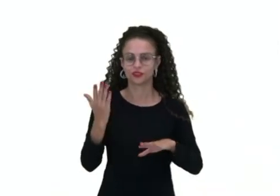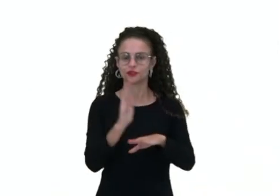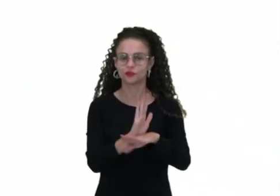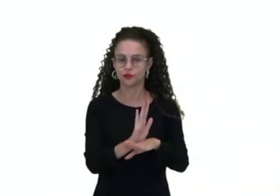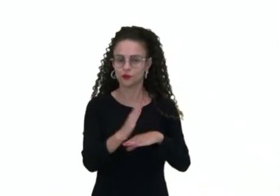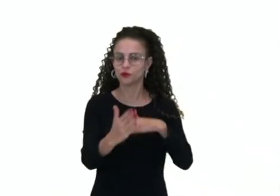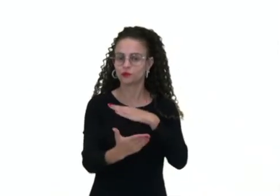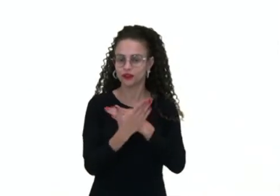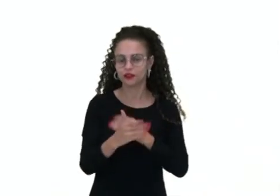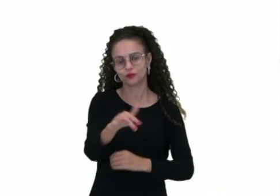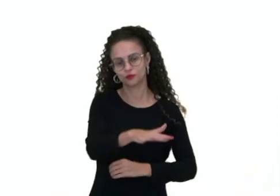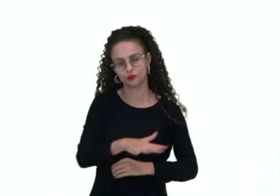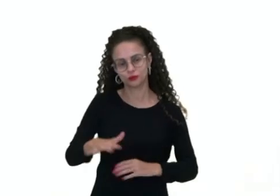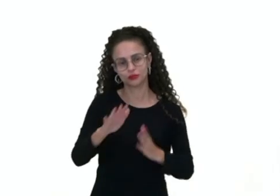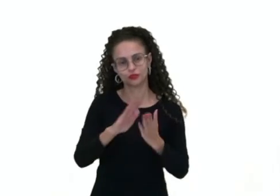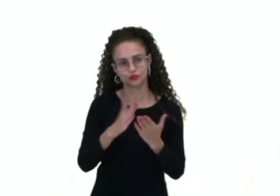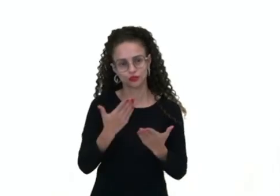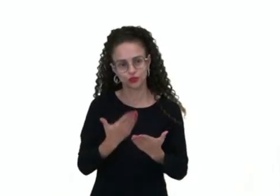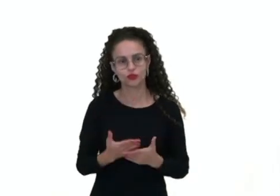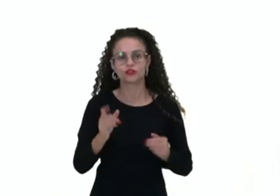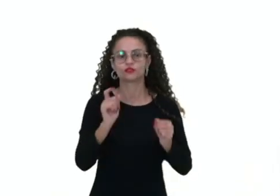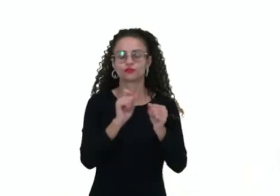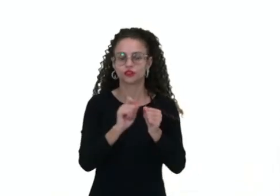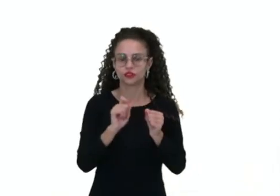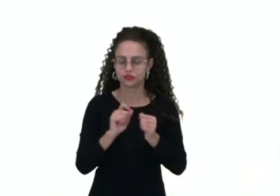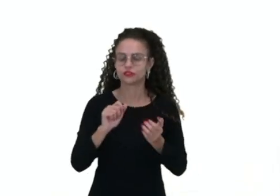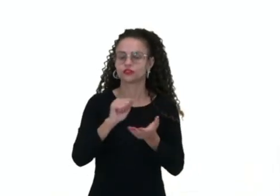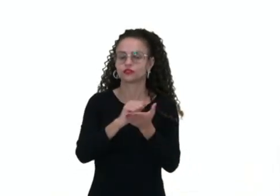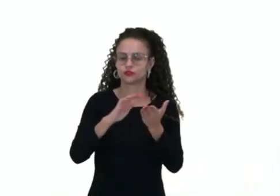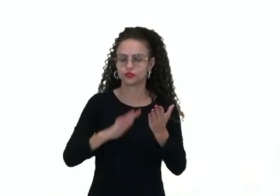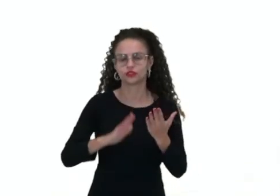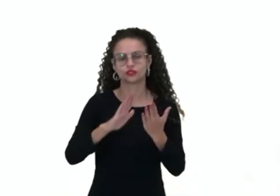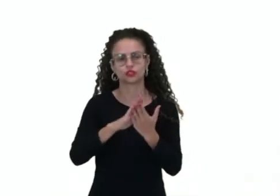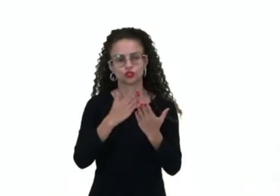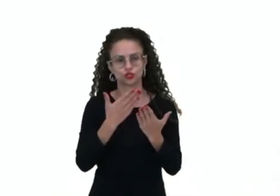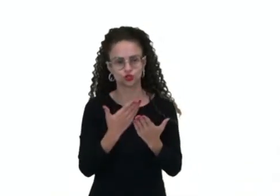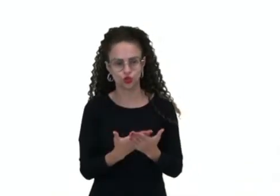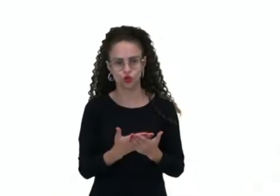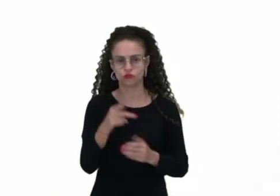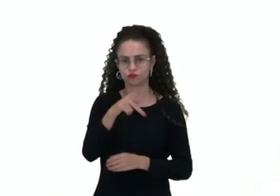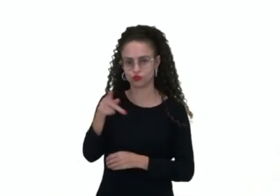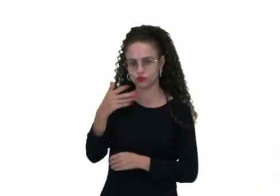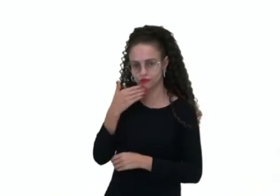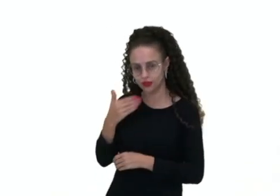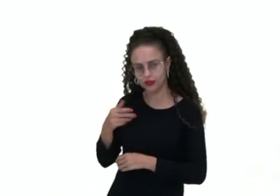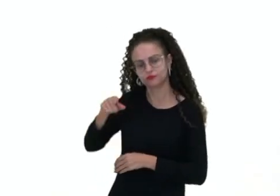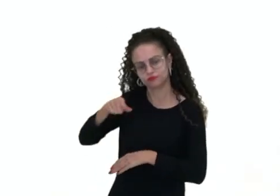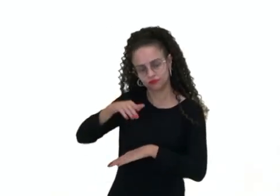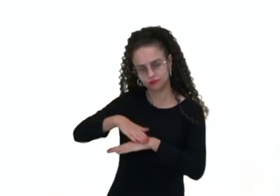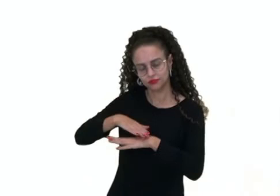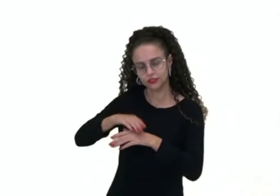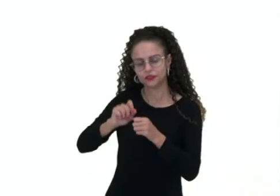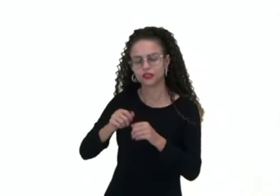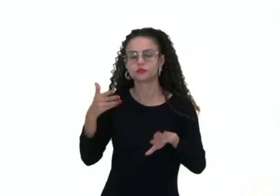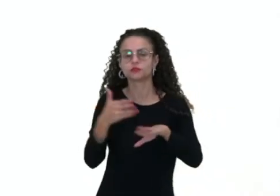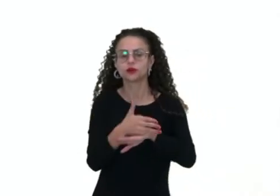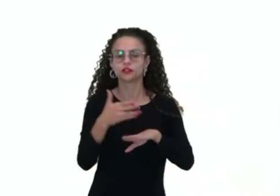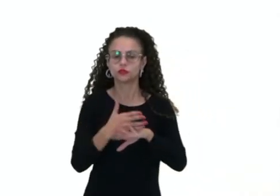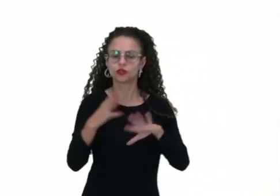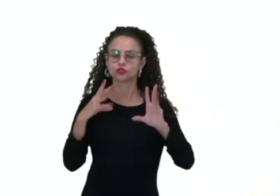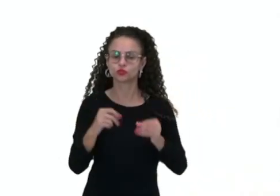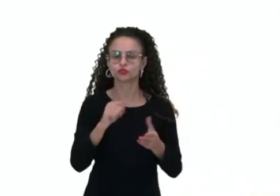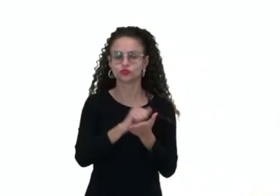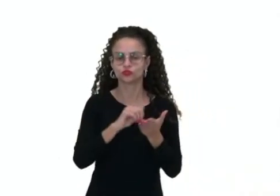Cooperar com o ambiente escolar. Realizar as tarefas escolares definidas pelos professores. Participar de todas as